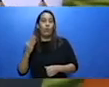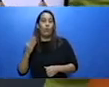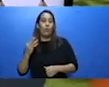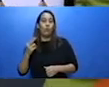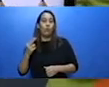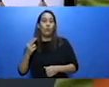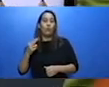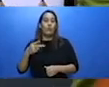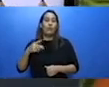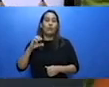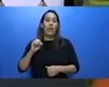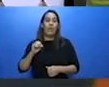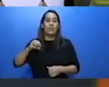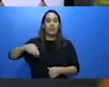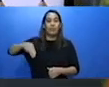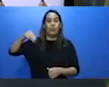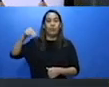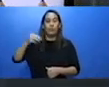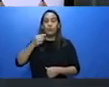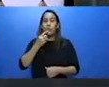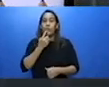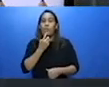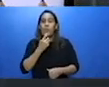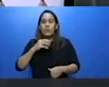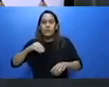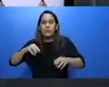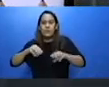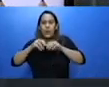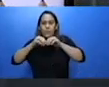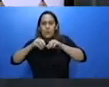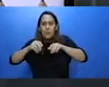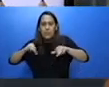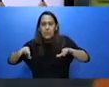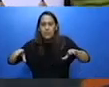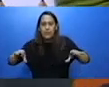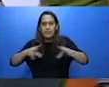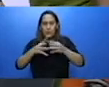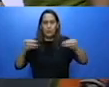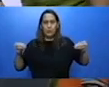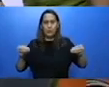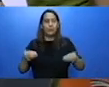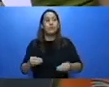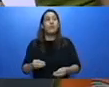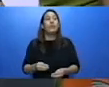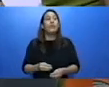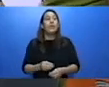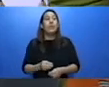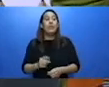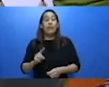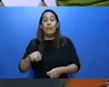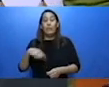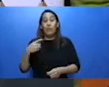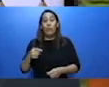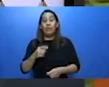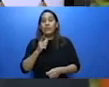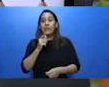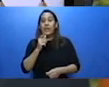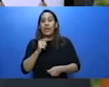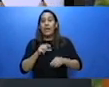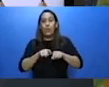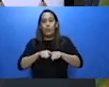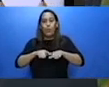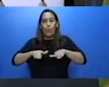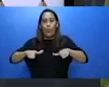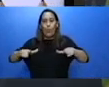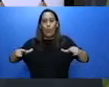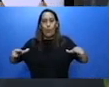minutos, o sal se dissolve na água, enquanto a água limpa na superfície do